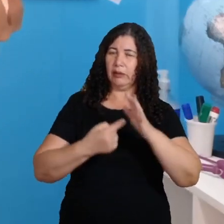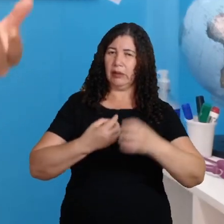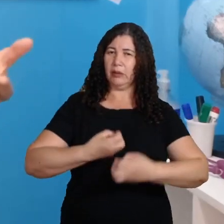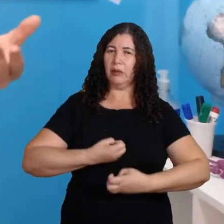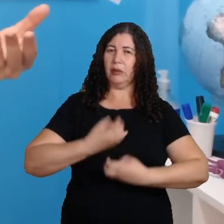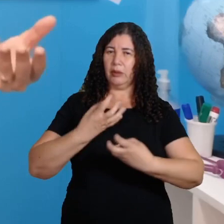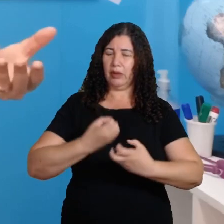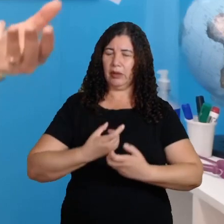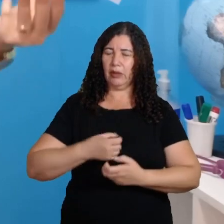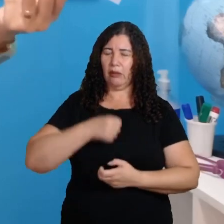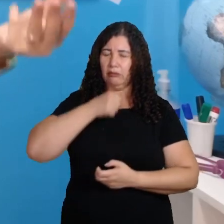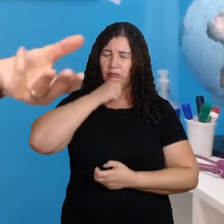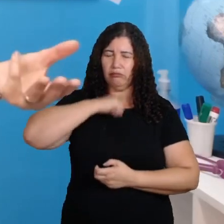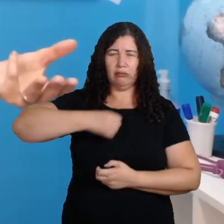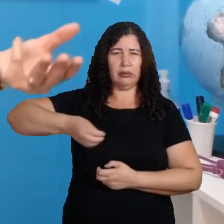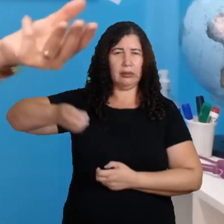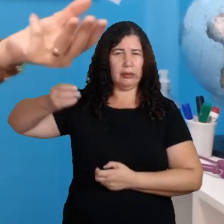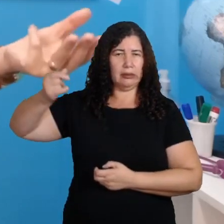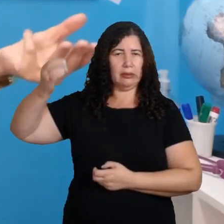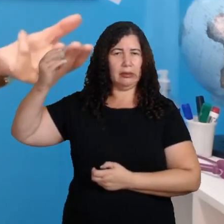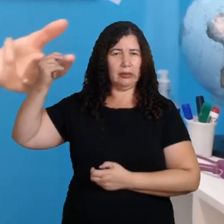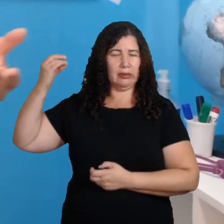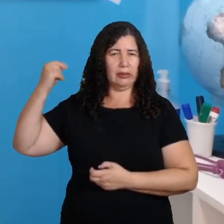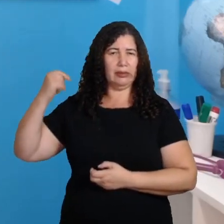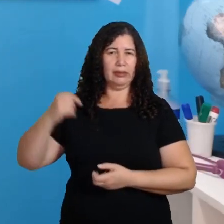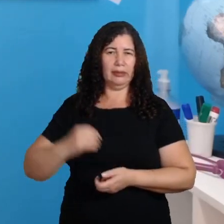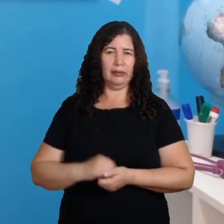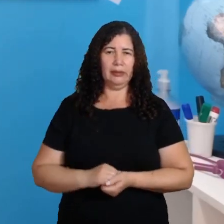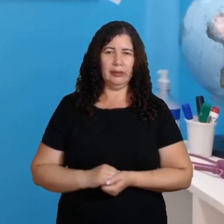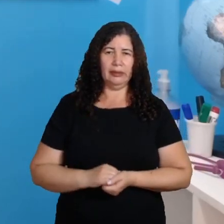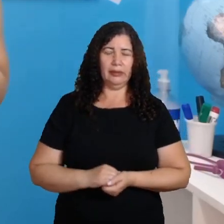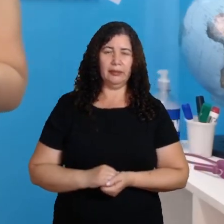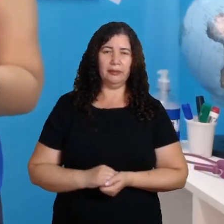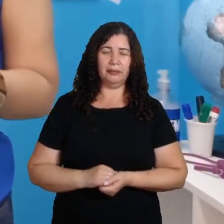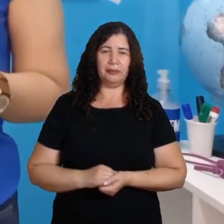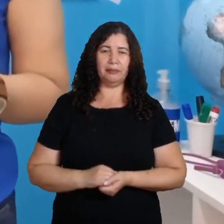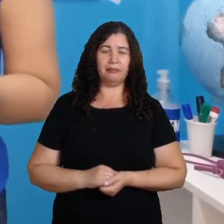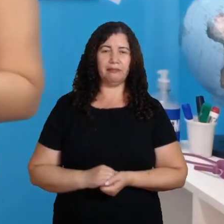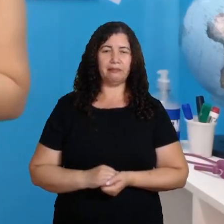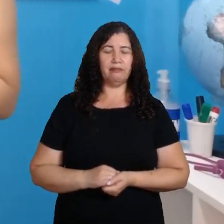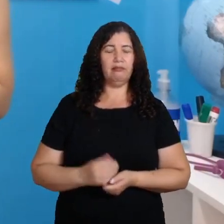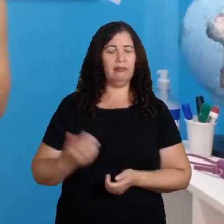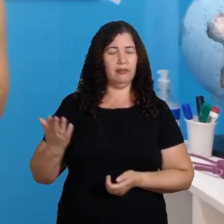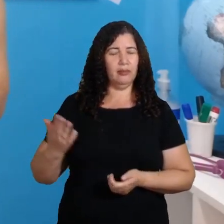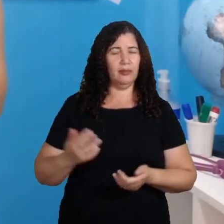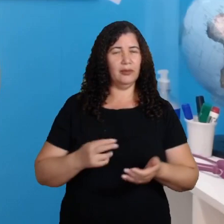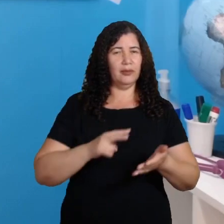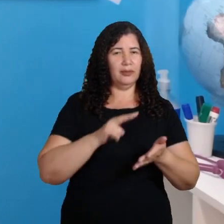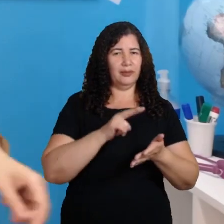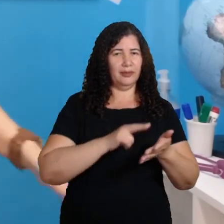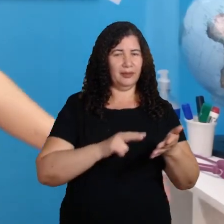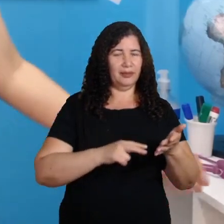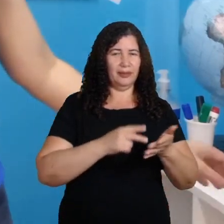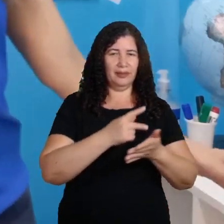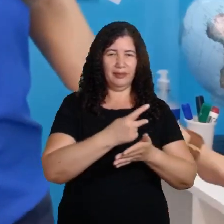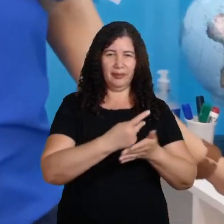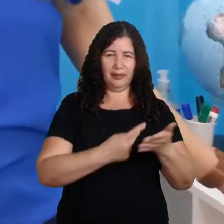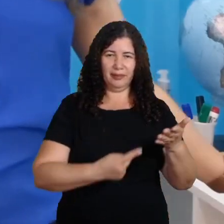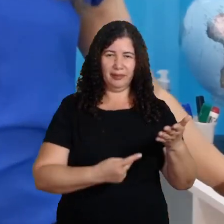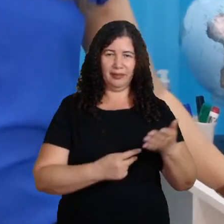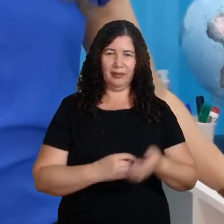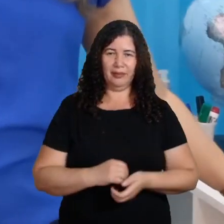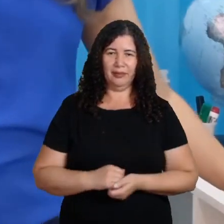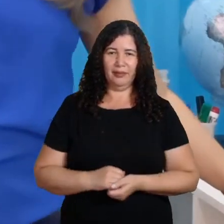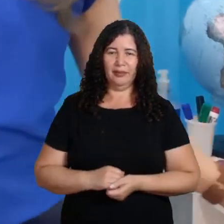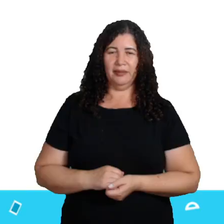podem ser muito mais antigas. Não é verdade? Agora, eu continuo com a leitura do